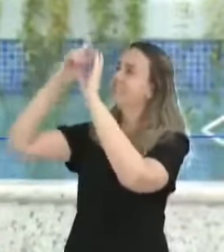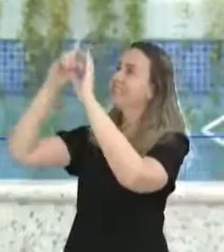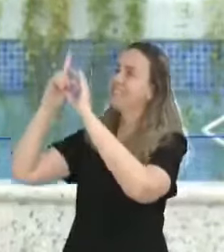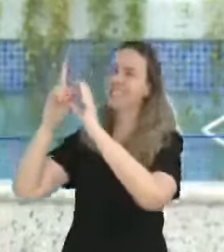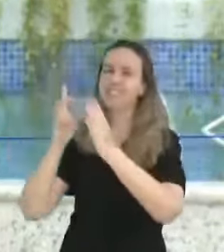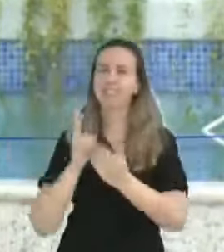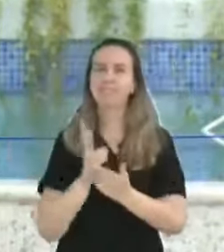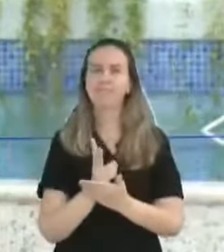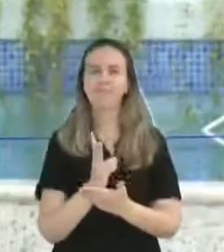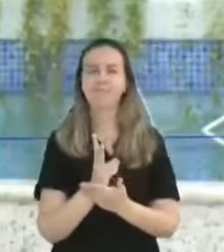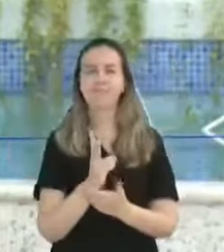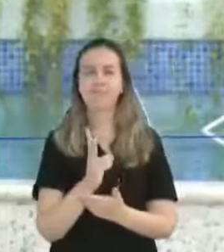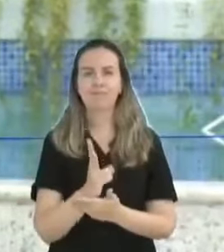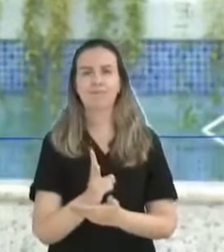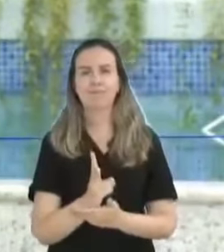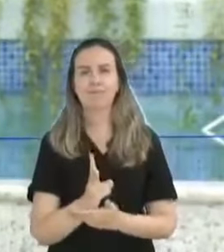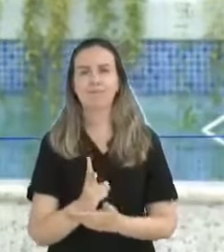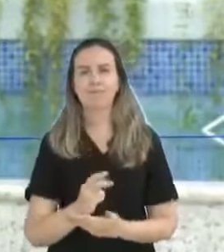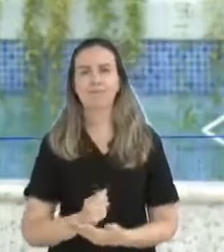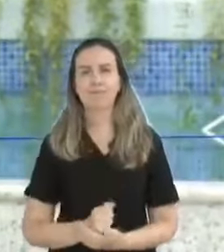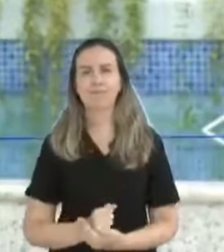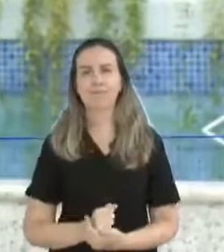Oh,